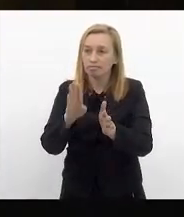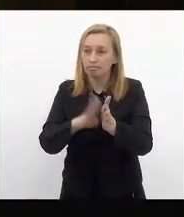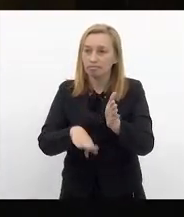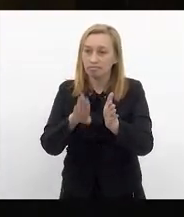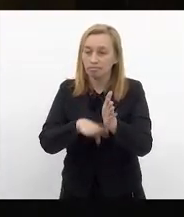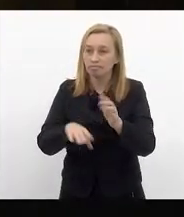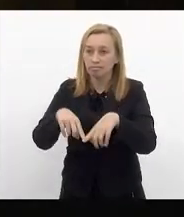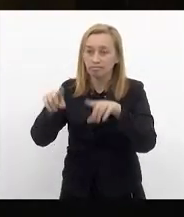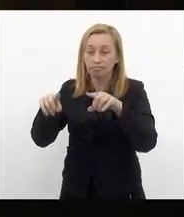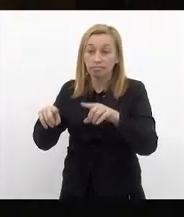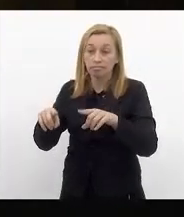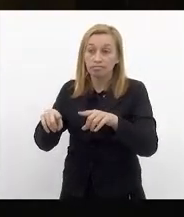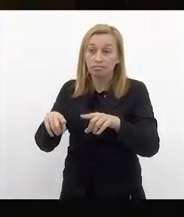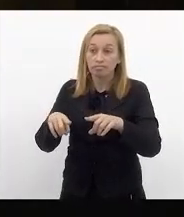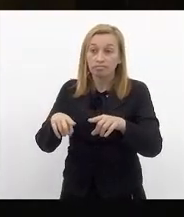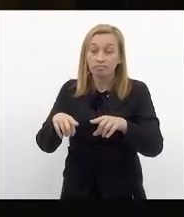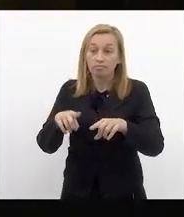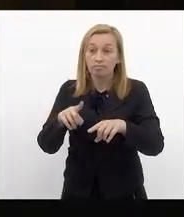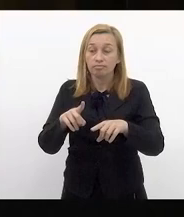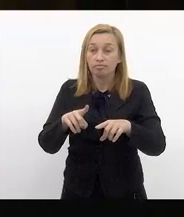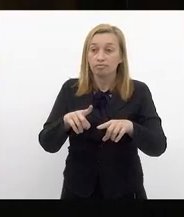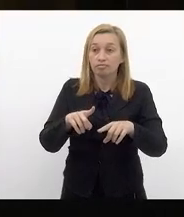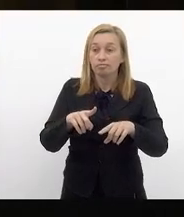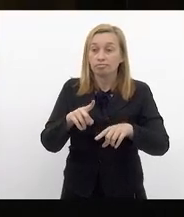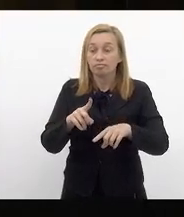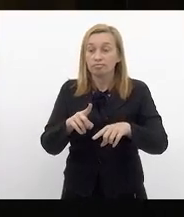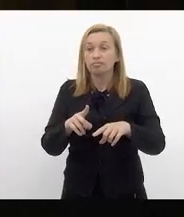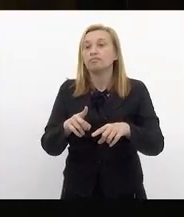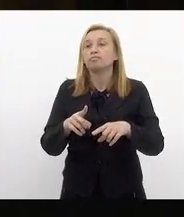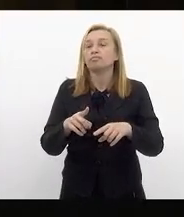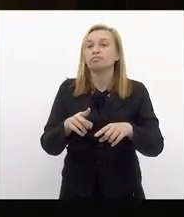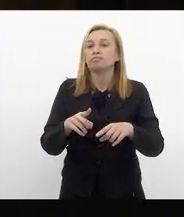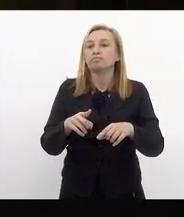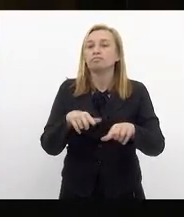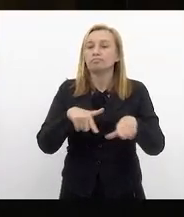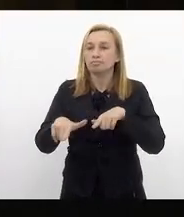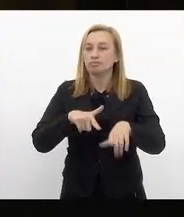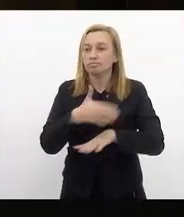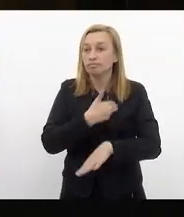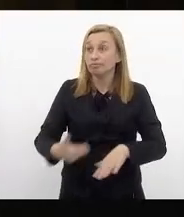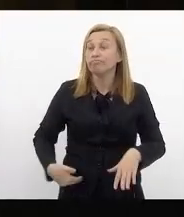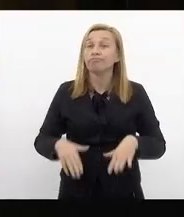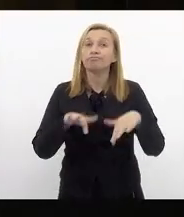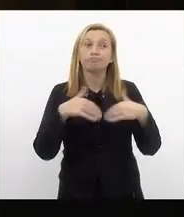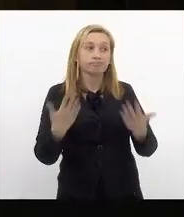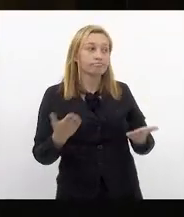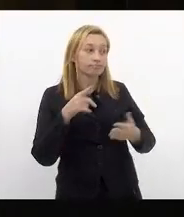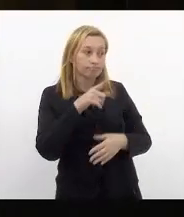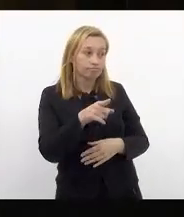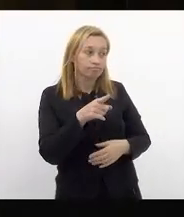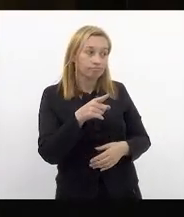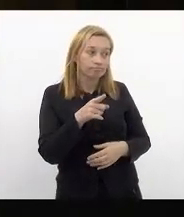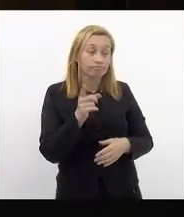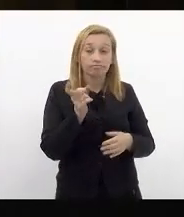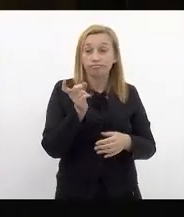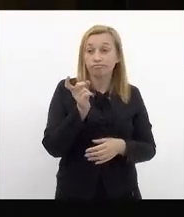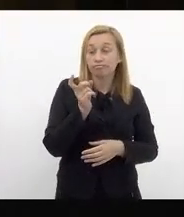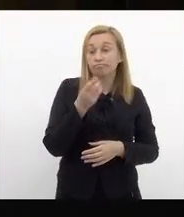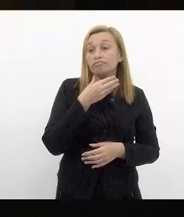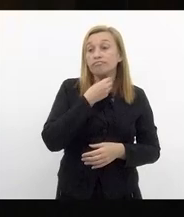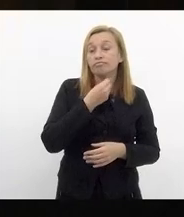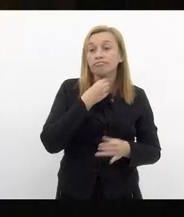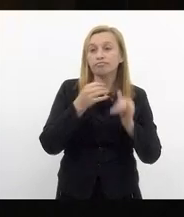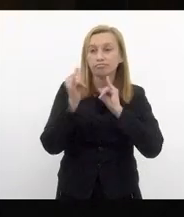o funcionamento da máquina pública. Então, essa é uma falácia que tenta contrapor e colocar na mão do